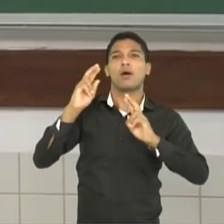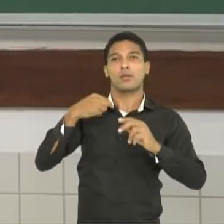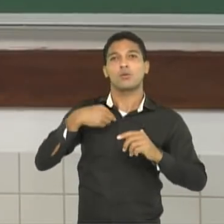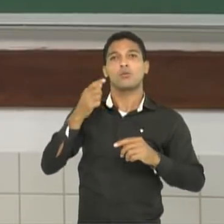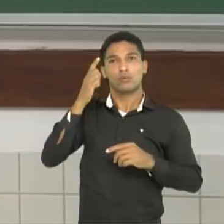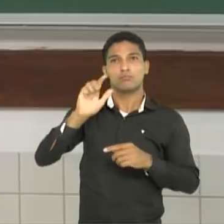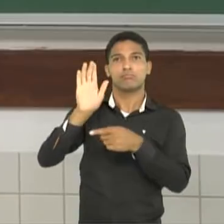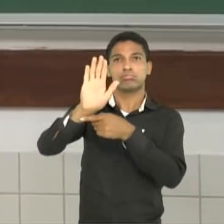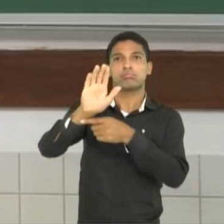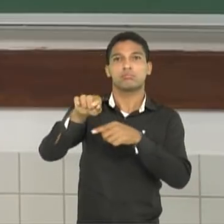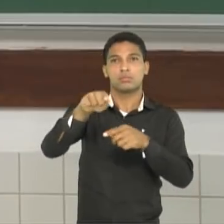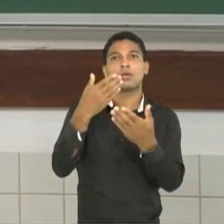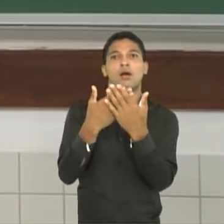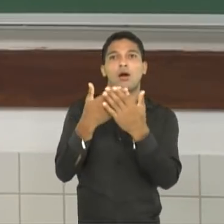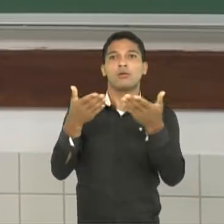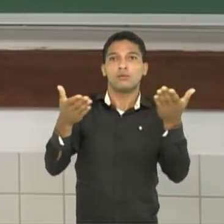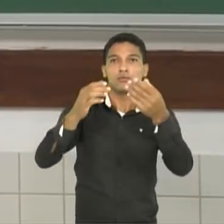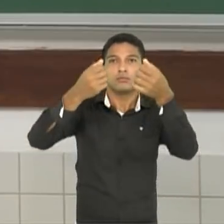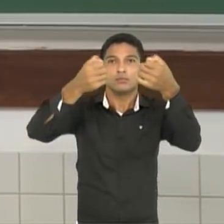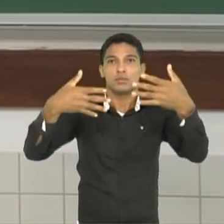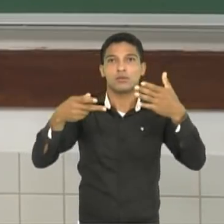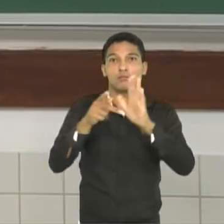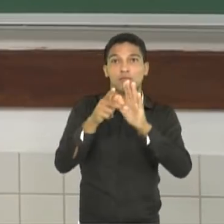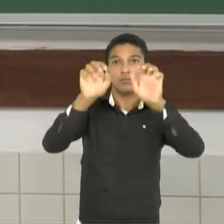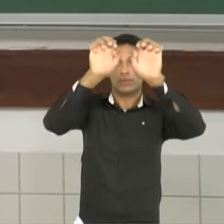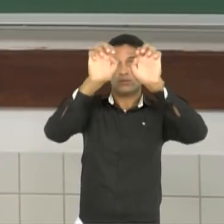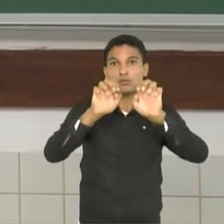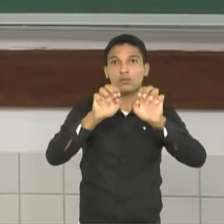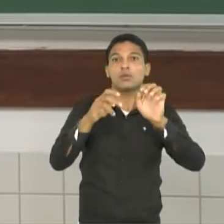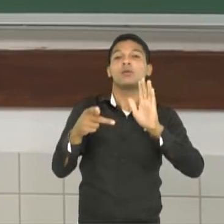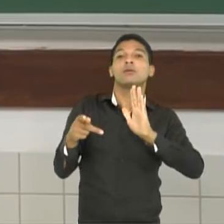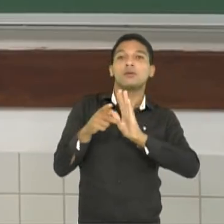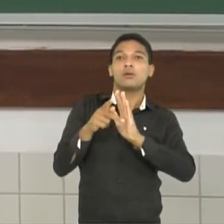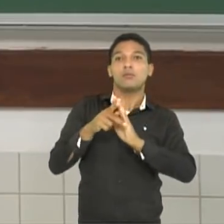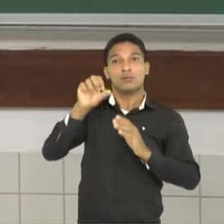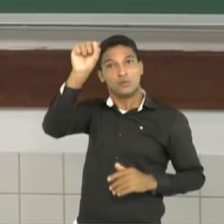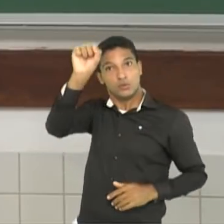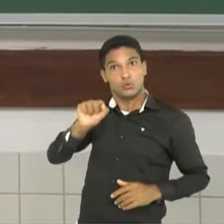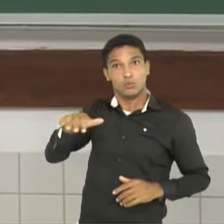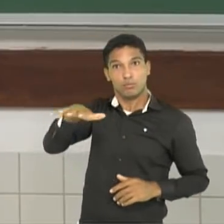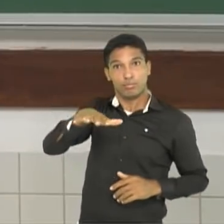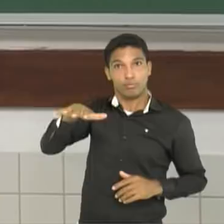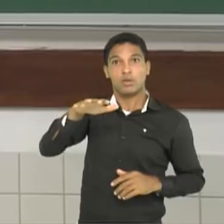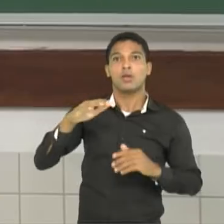dessa estrutura e de como se deu especificamente na região sul o processo